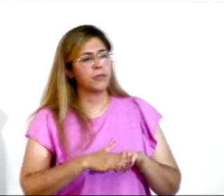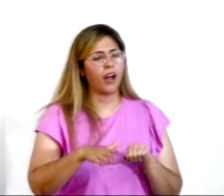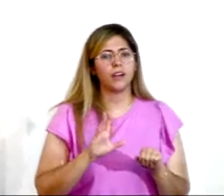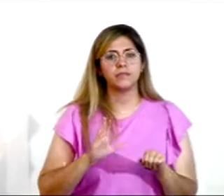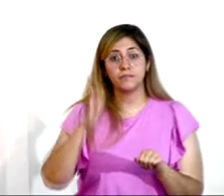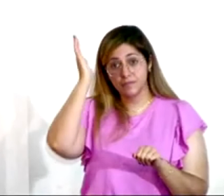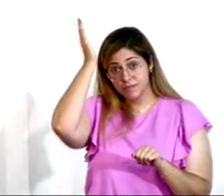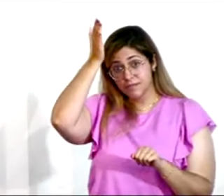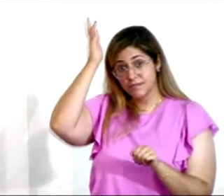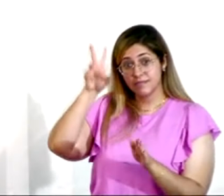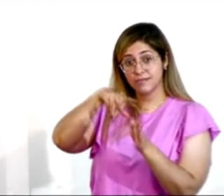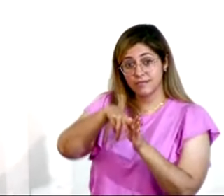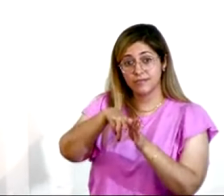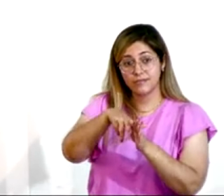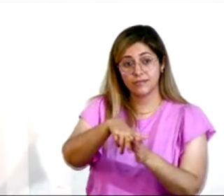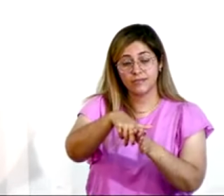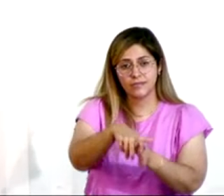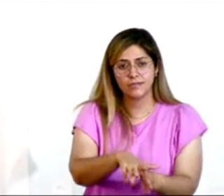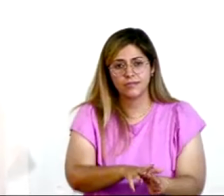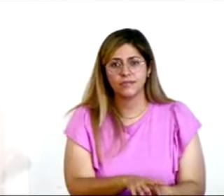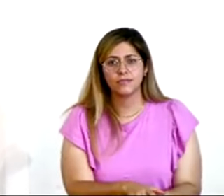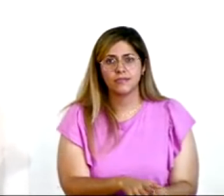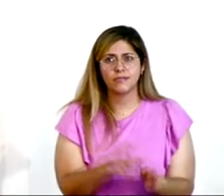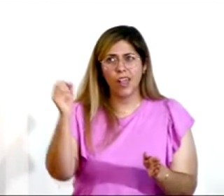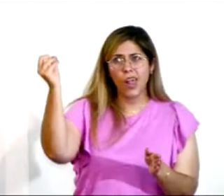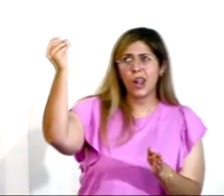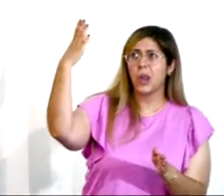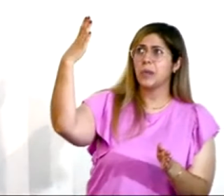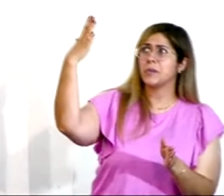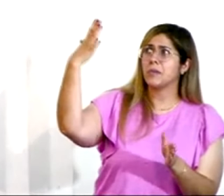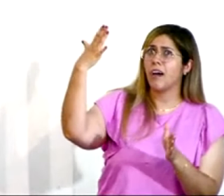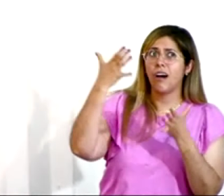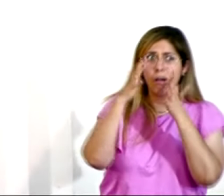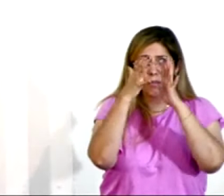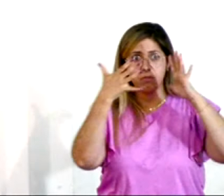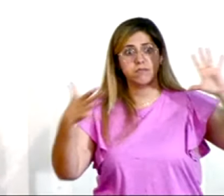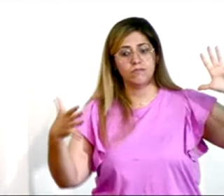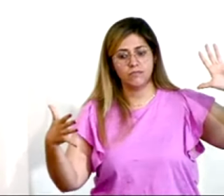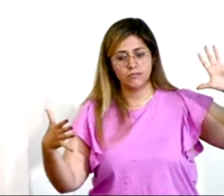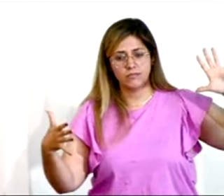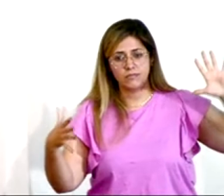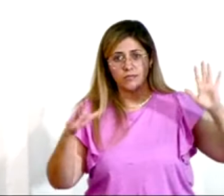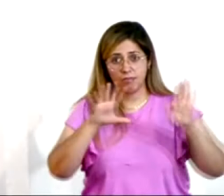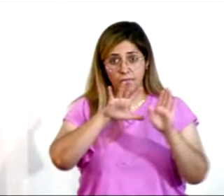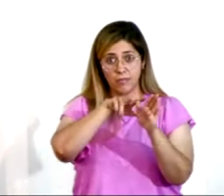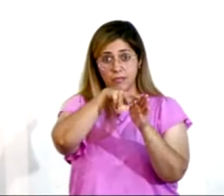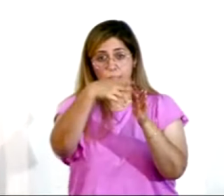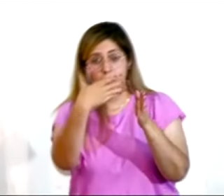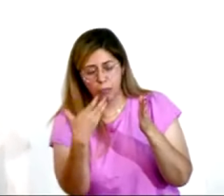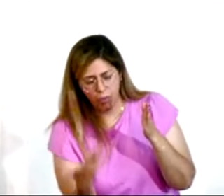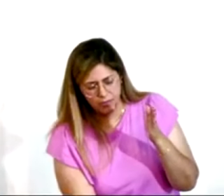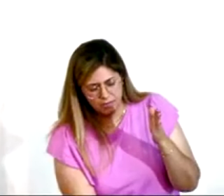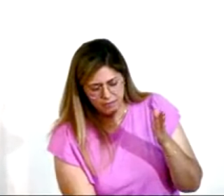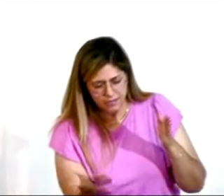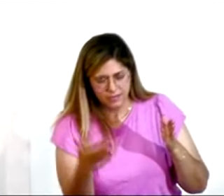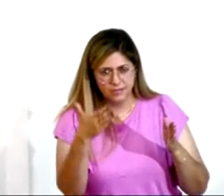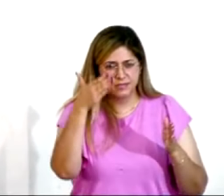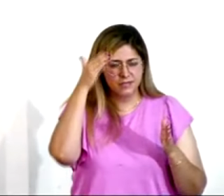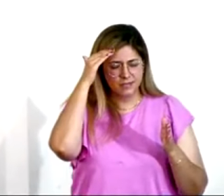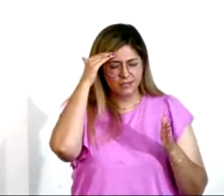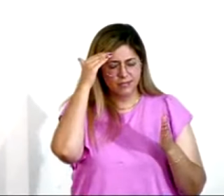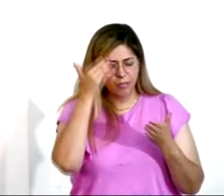de Damasco, subitamente uma luz do céu brilhou ao seu redor. E caindo por terra, ouviu uma voz que